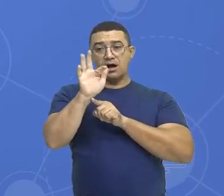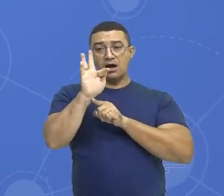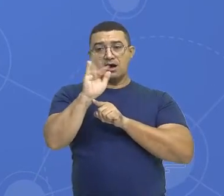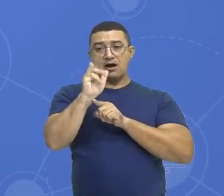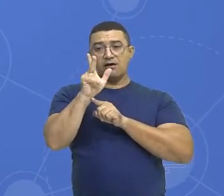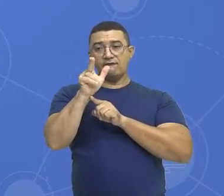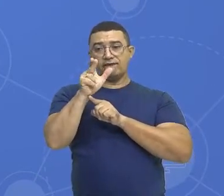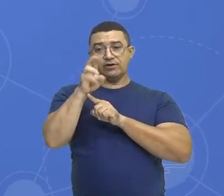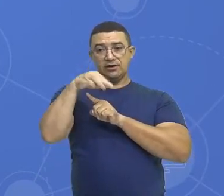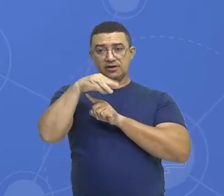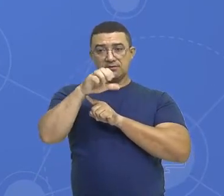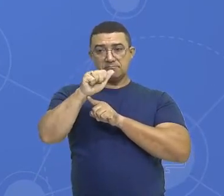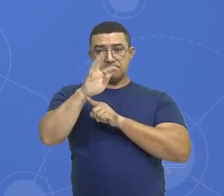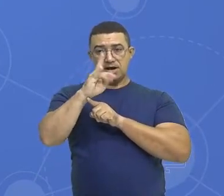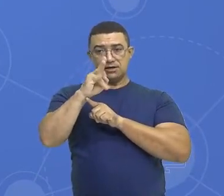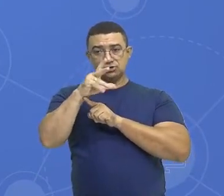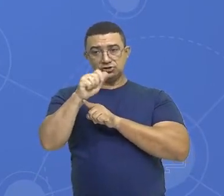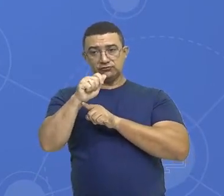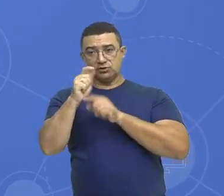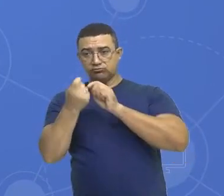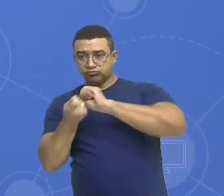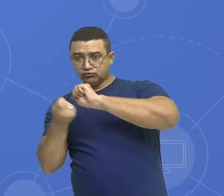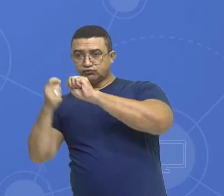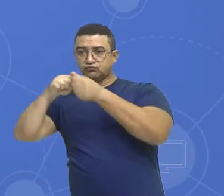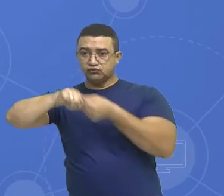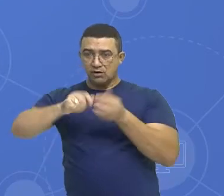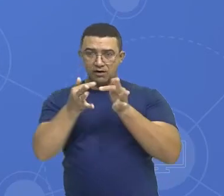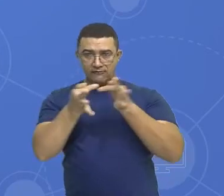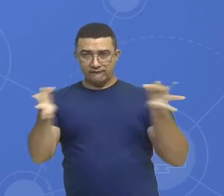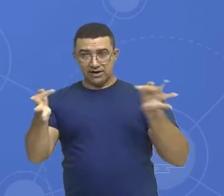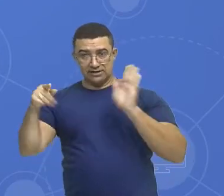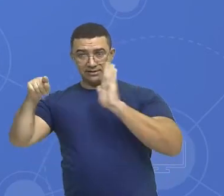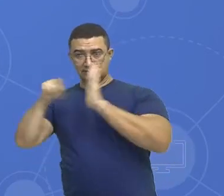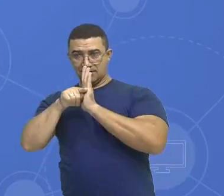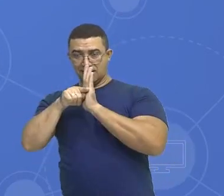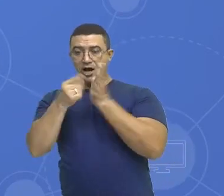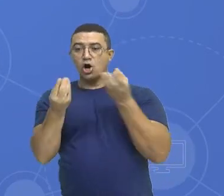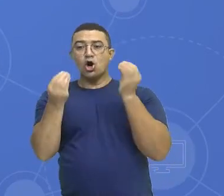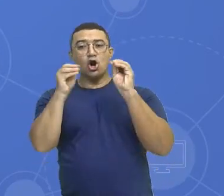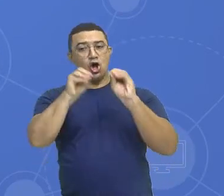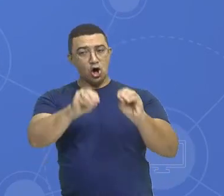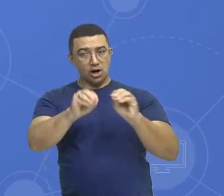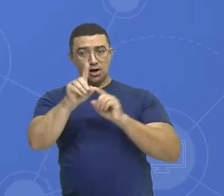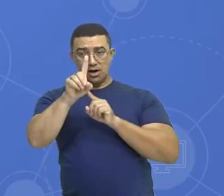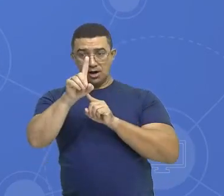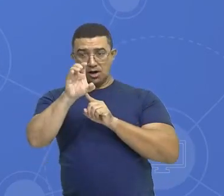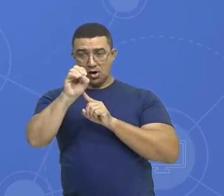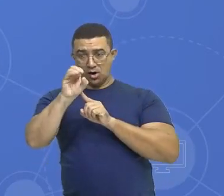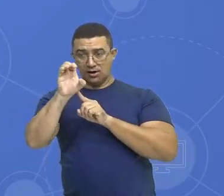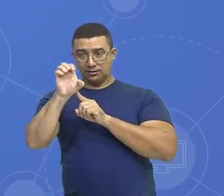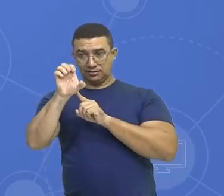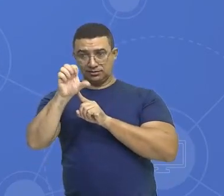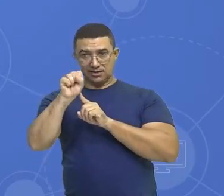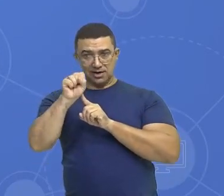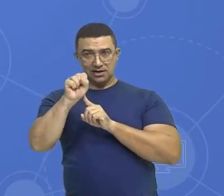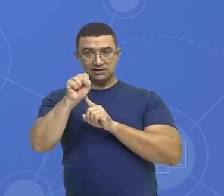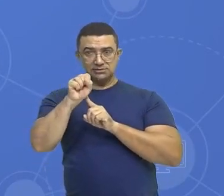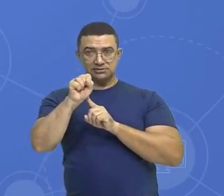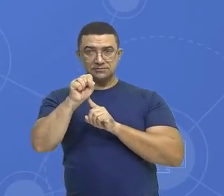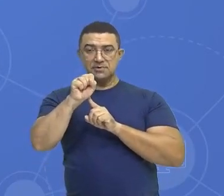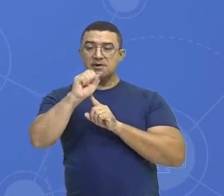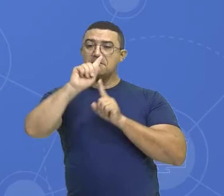S, quando eu passo ele para a forma negativa, eu acrescento o does, que já tem S, né, mais